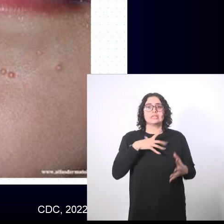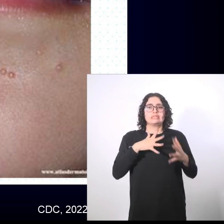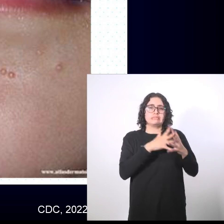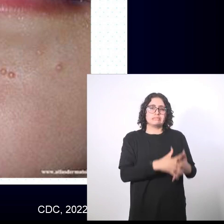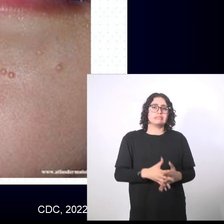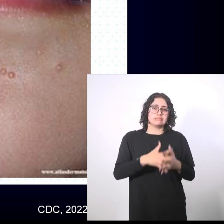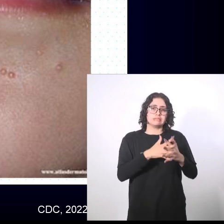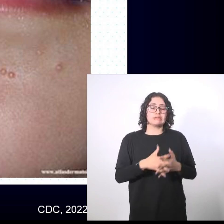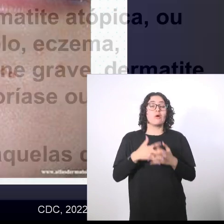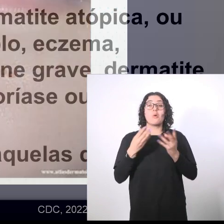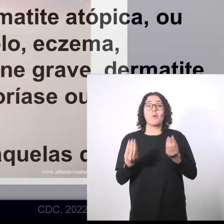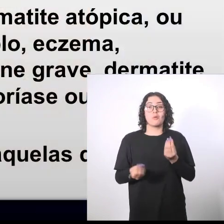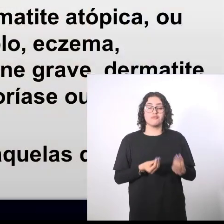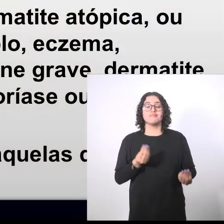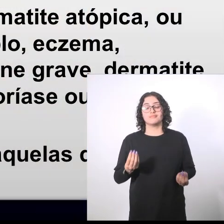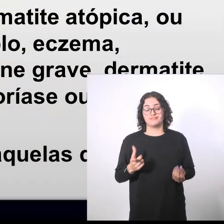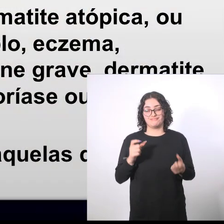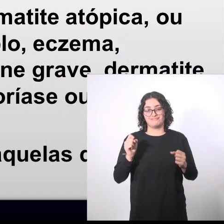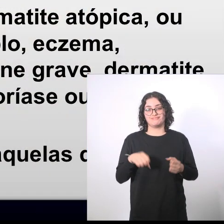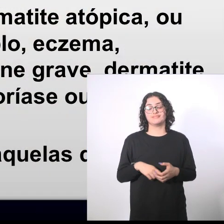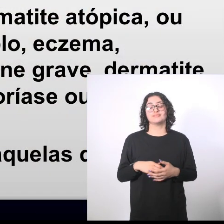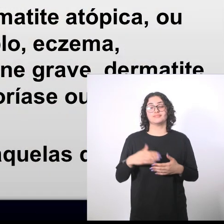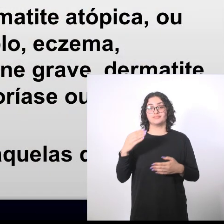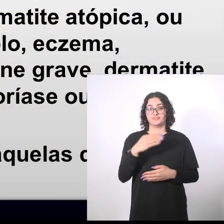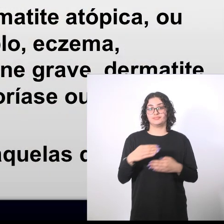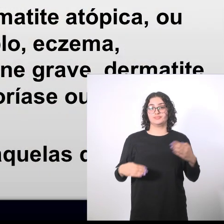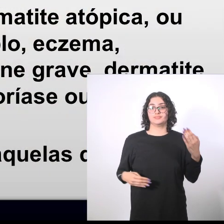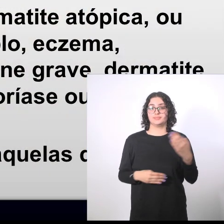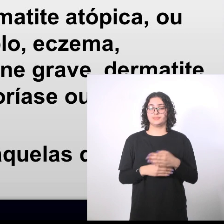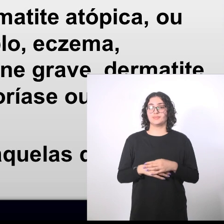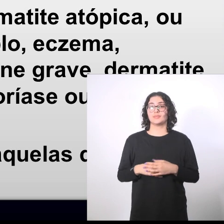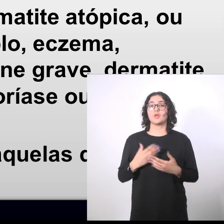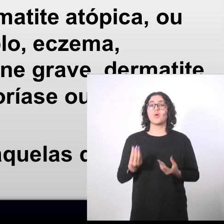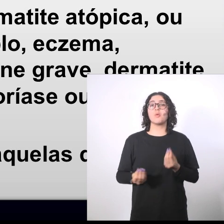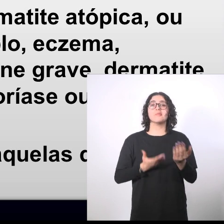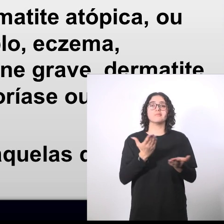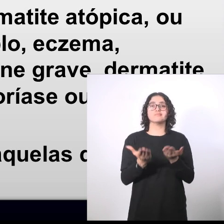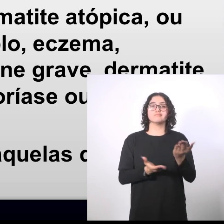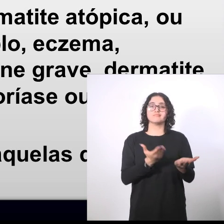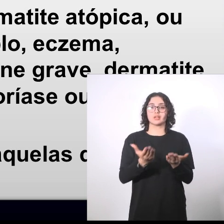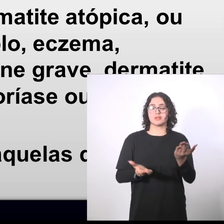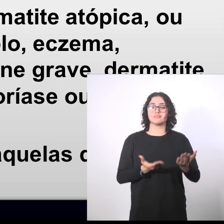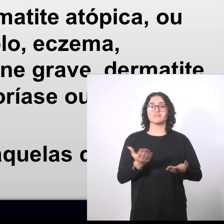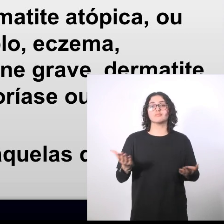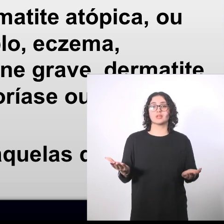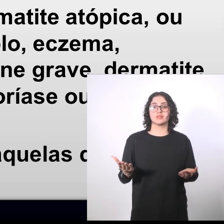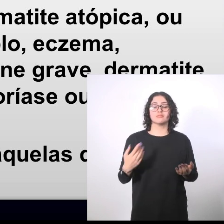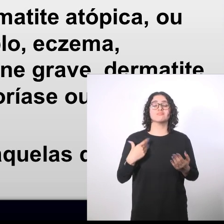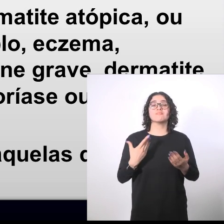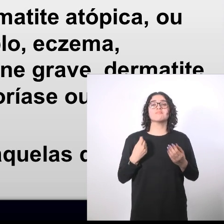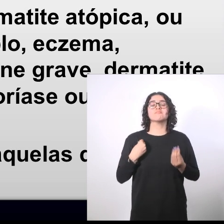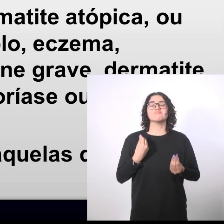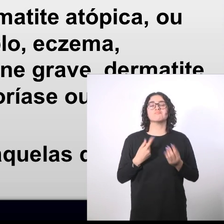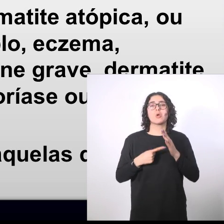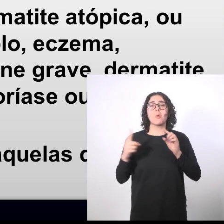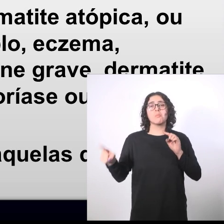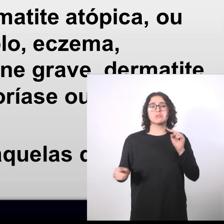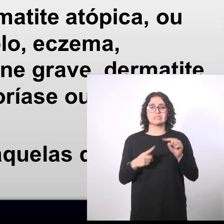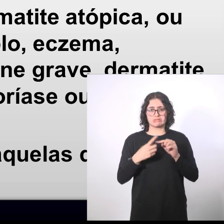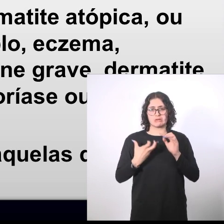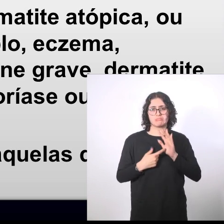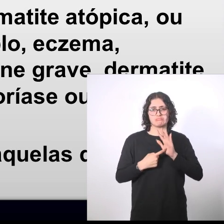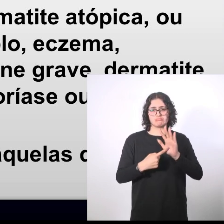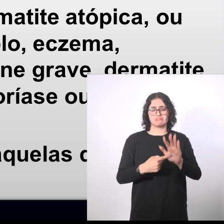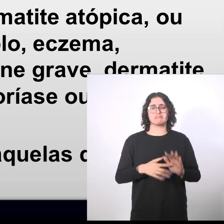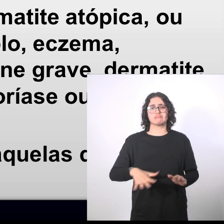confusão diagnóstica. Próximo. Bom, vamos lá, tratamento, né? O que eu quis aqui trazer para vocês?